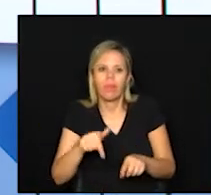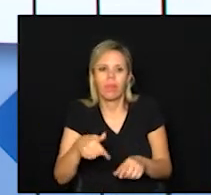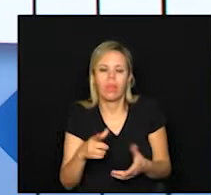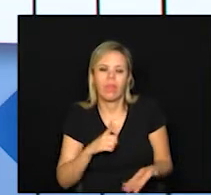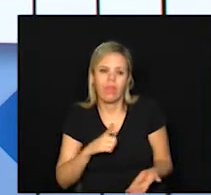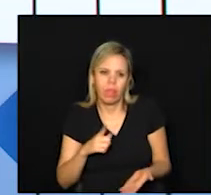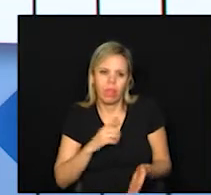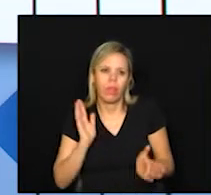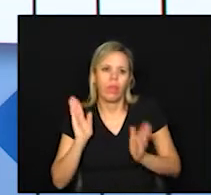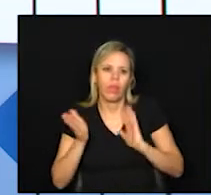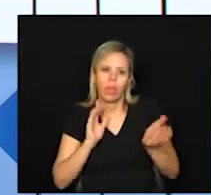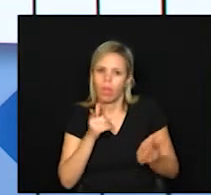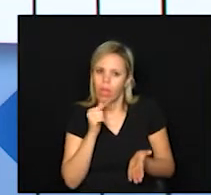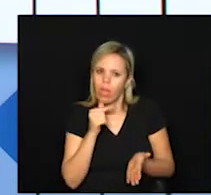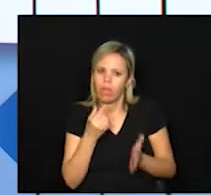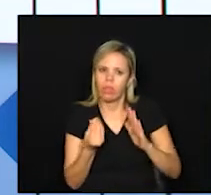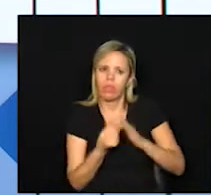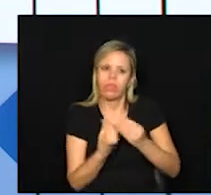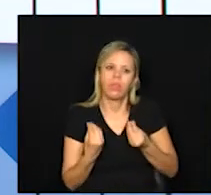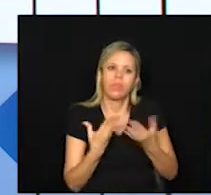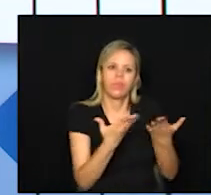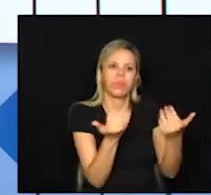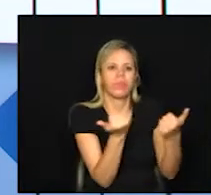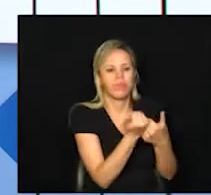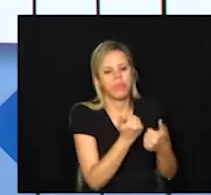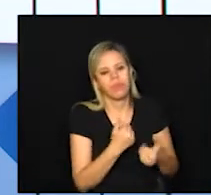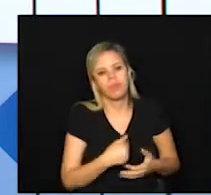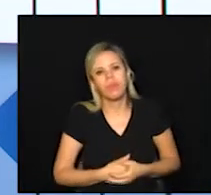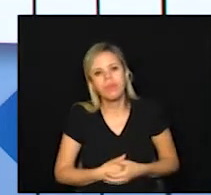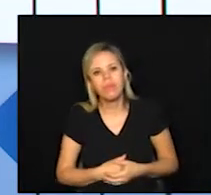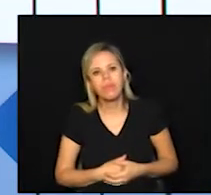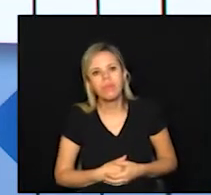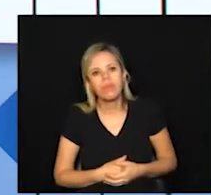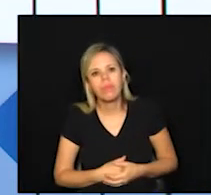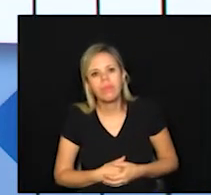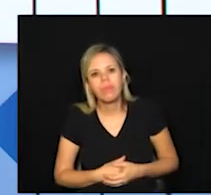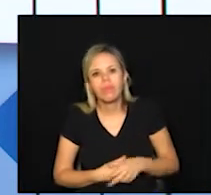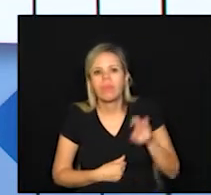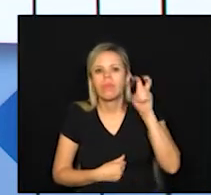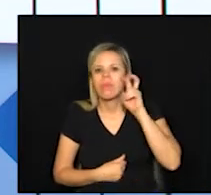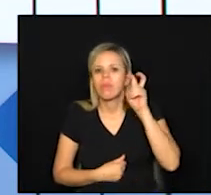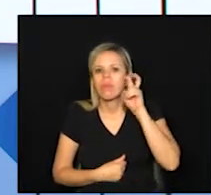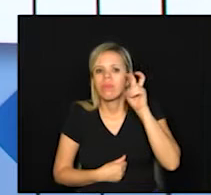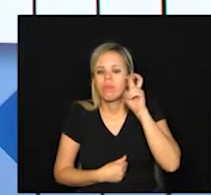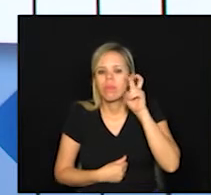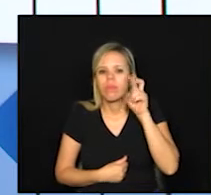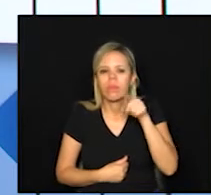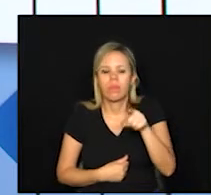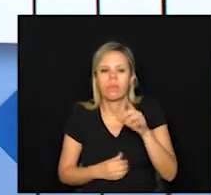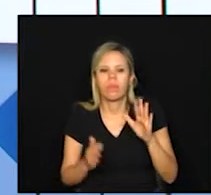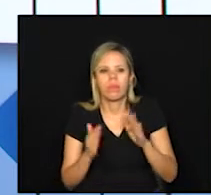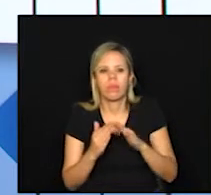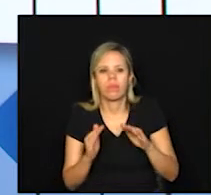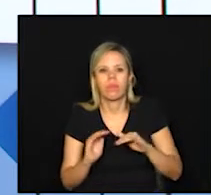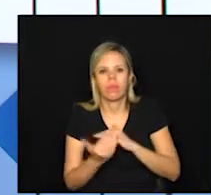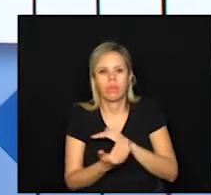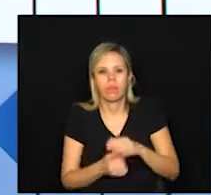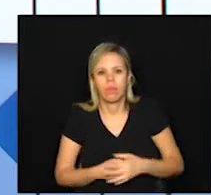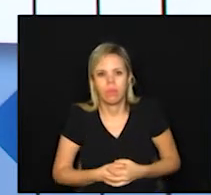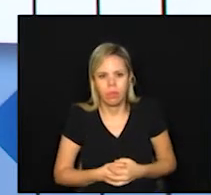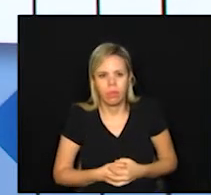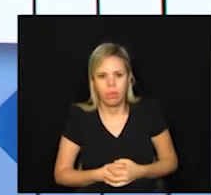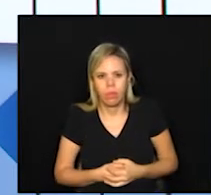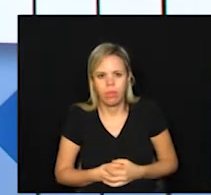caso, caminhões-pipa da Sanasa serão disponibilizados. E na quinta-feira, você que mora na região